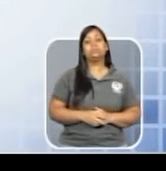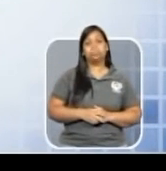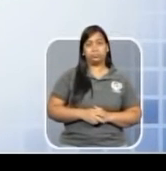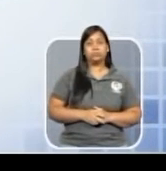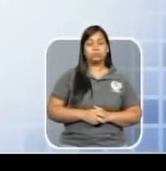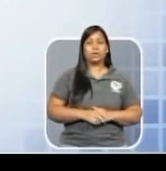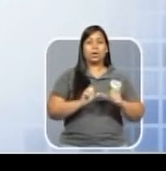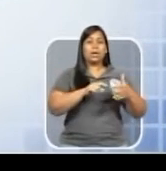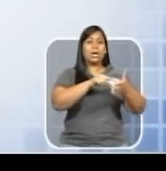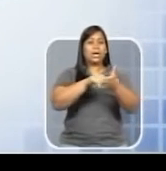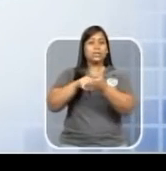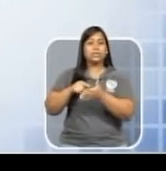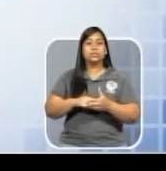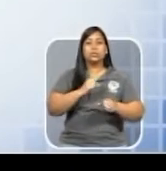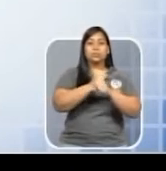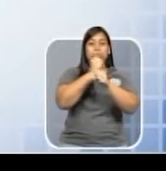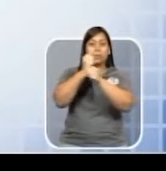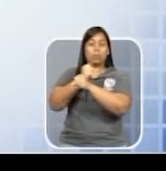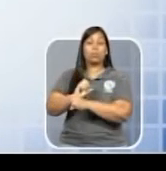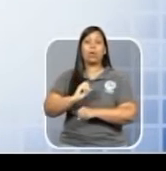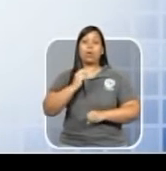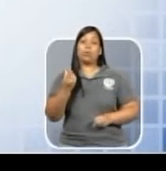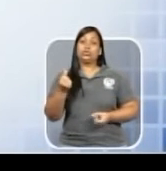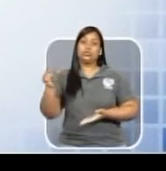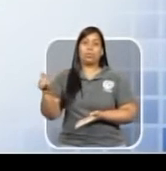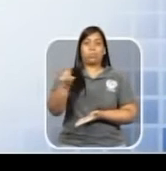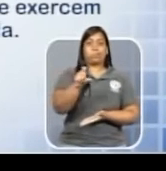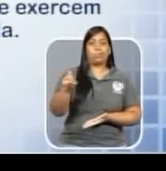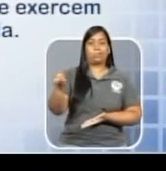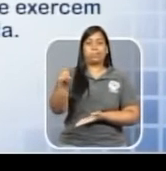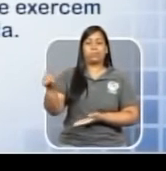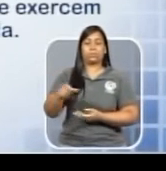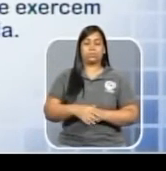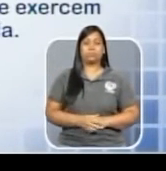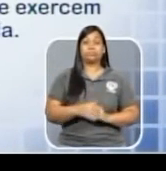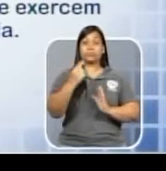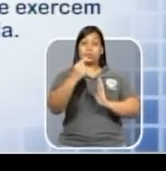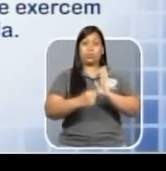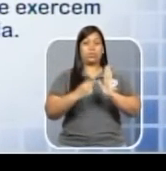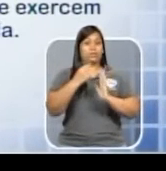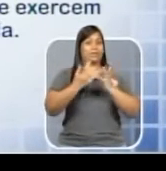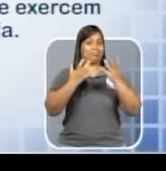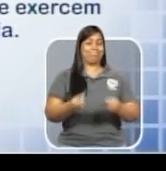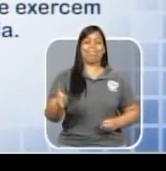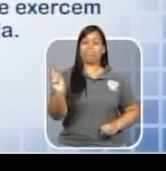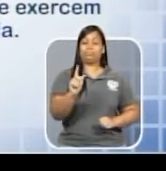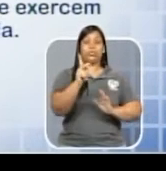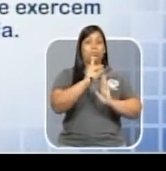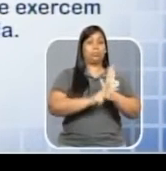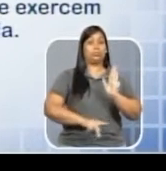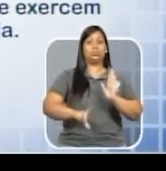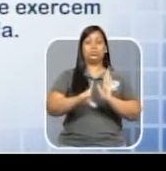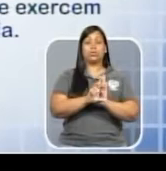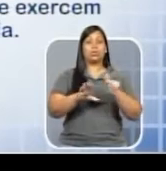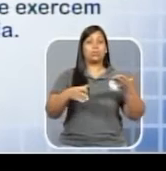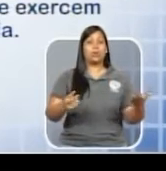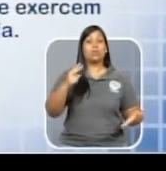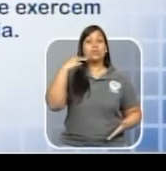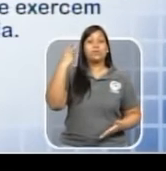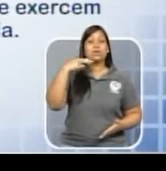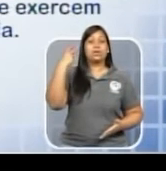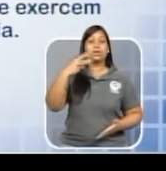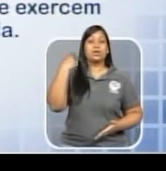fazerem indicações de obras ou investimentos. O veto rejeitado é ao projeto de Celso